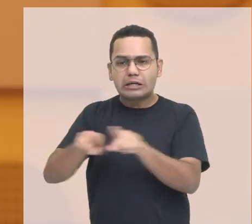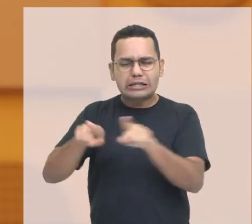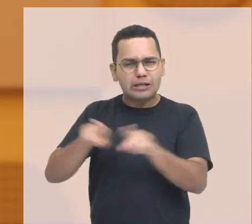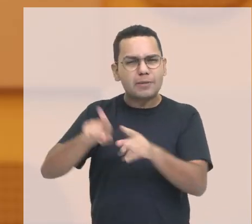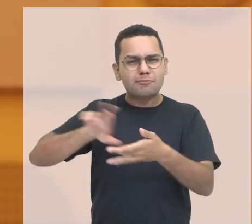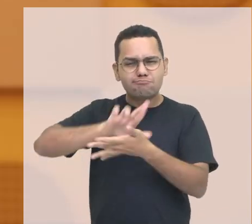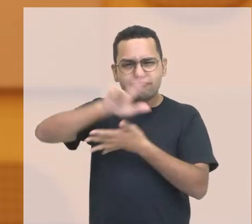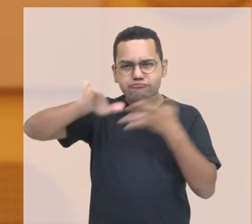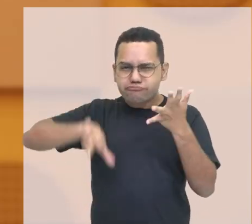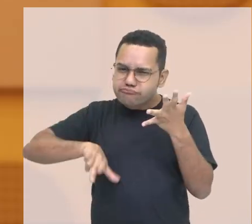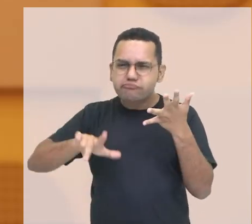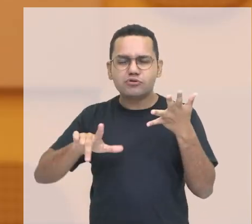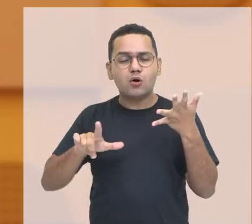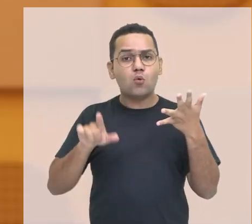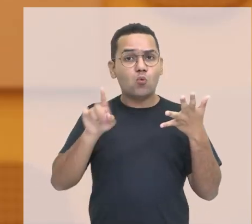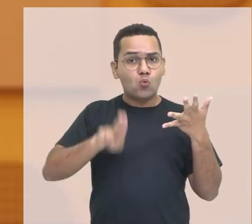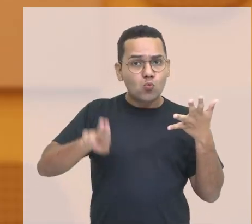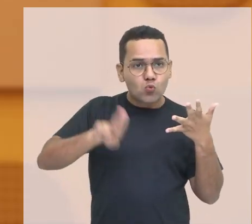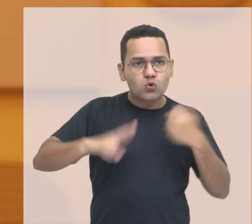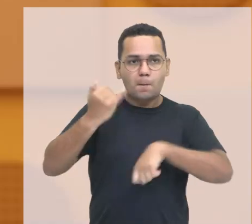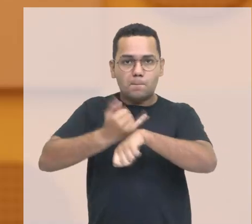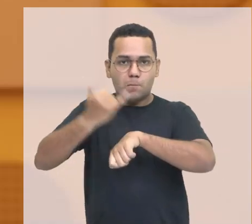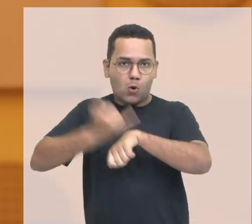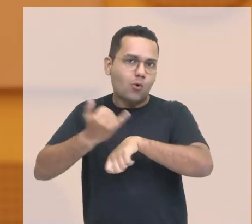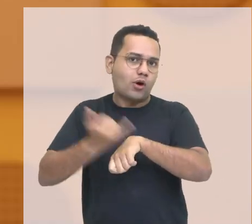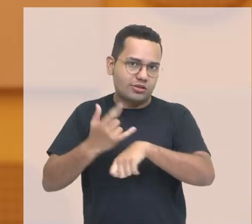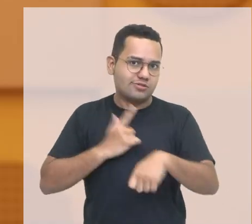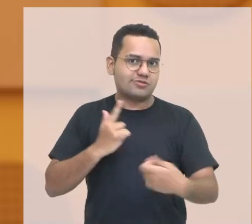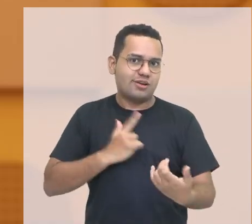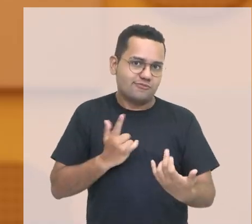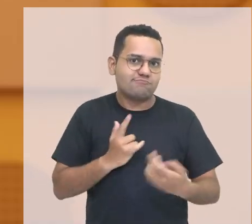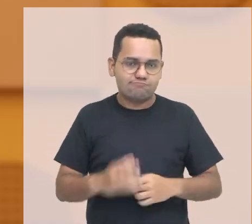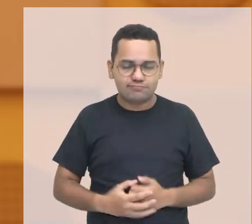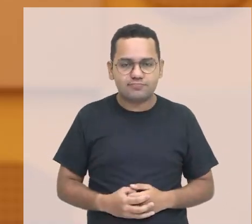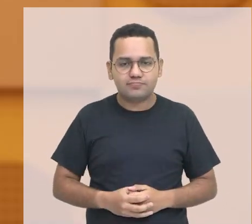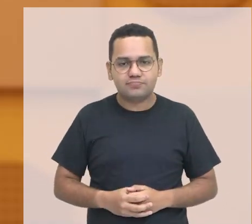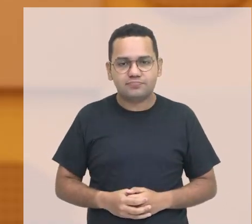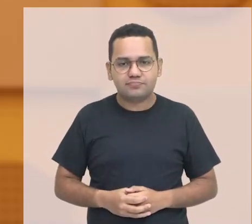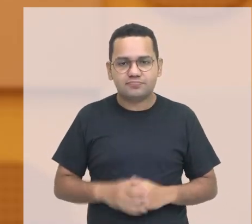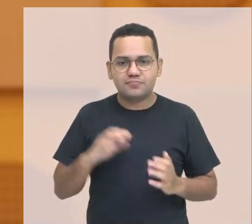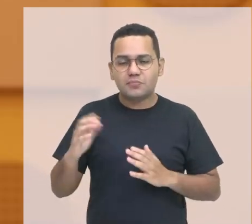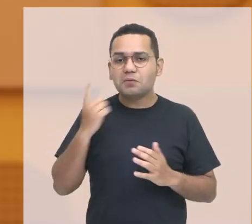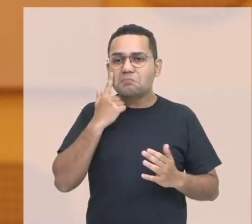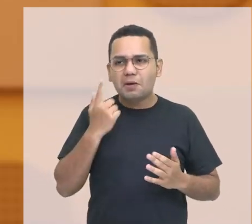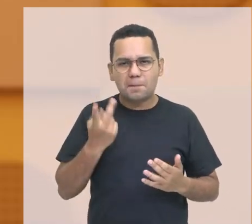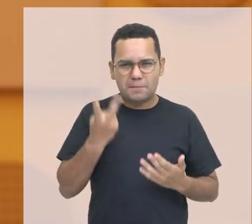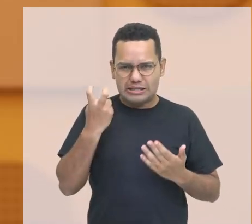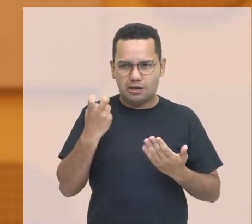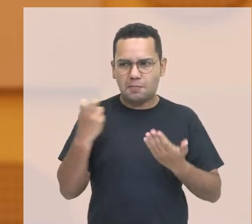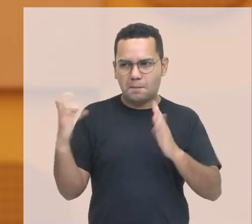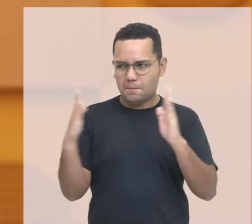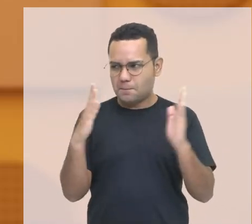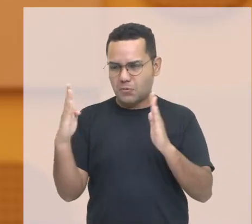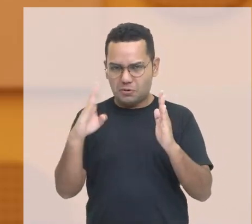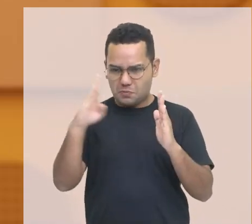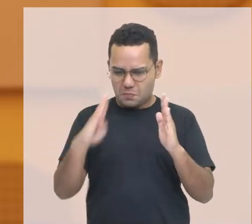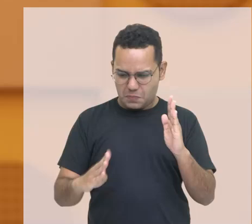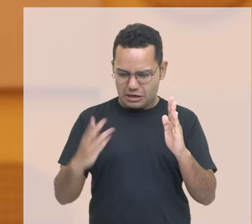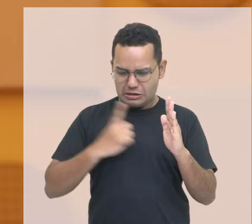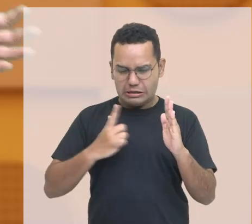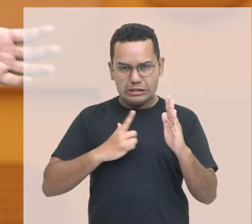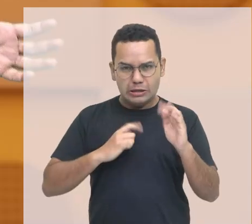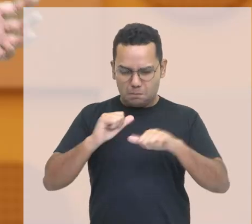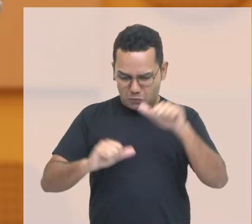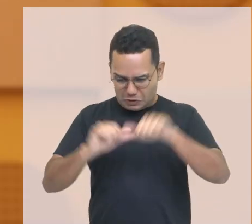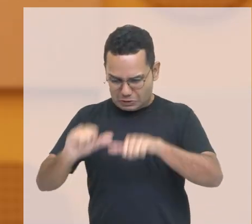moedas. Então, para você perceber o quanto, né, o Brasil estava vivendo um alvoroço político,